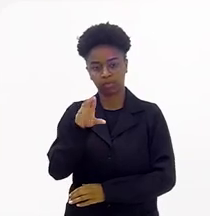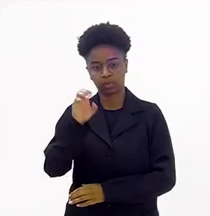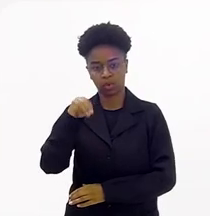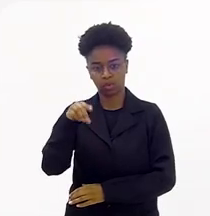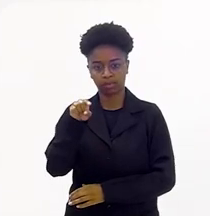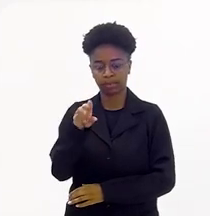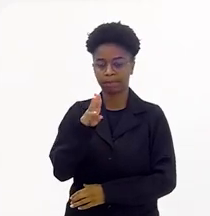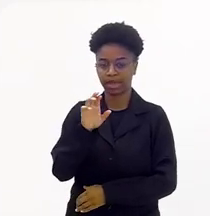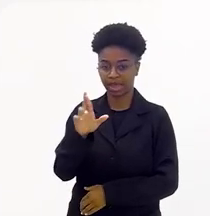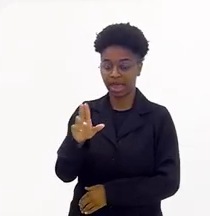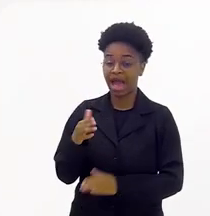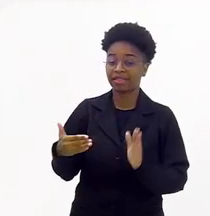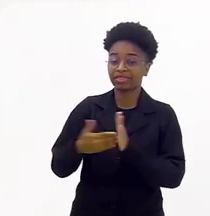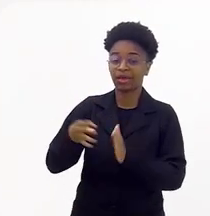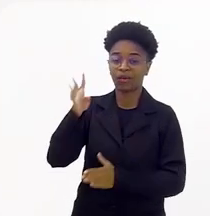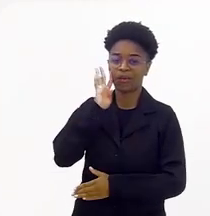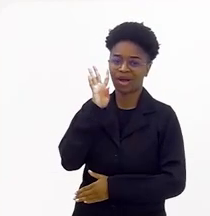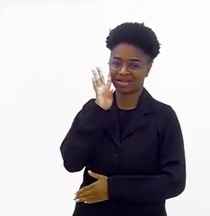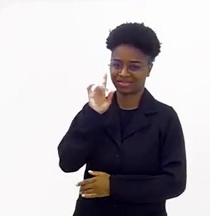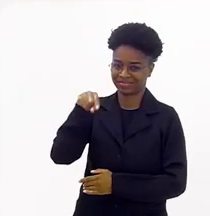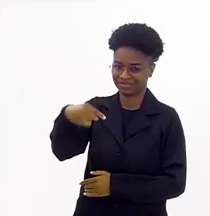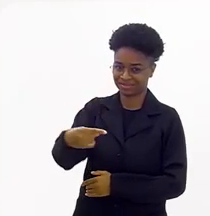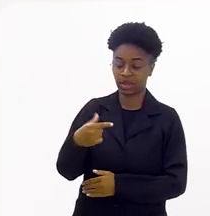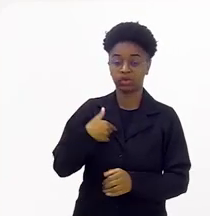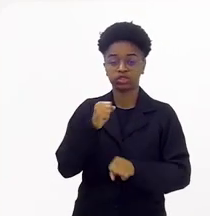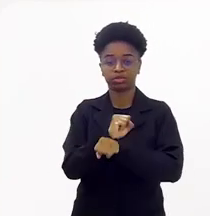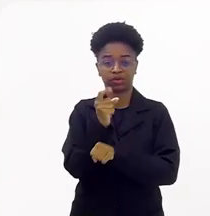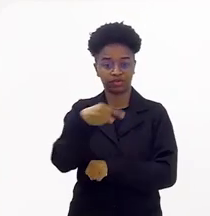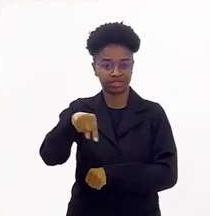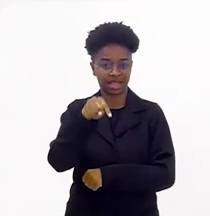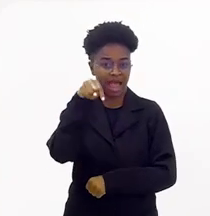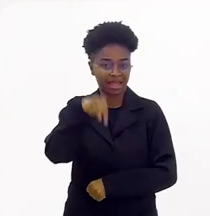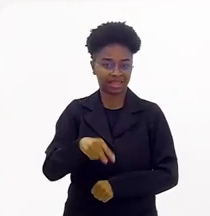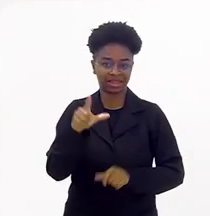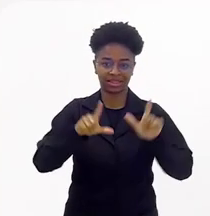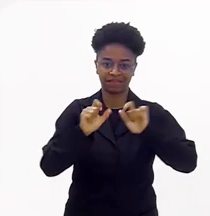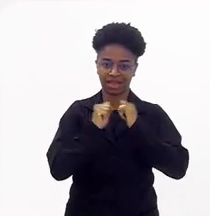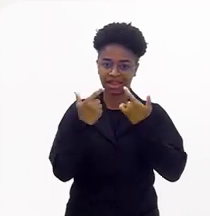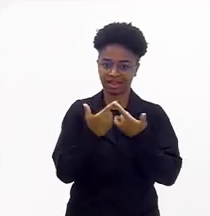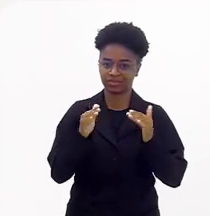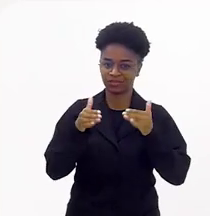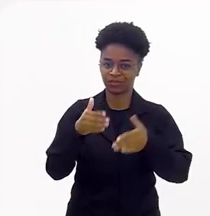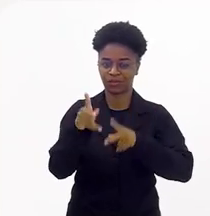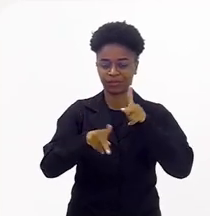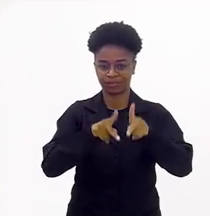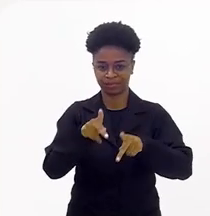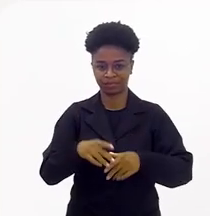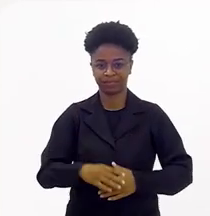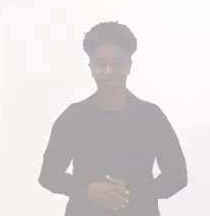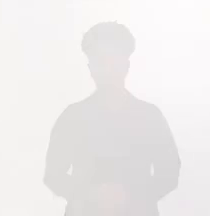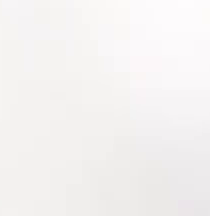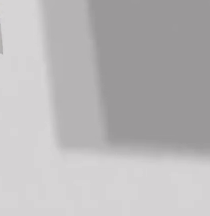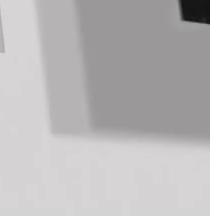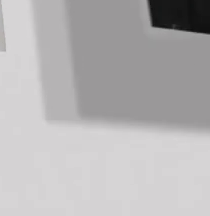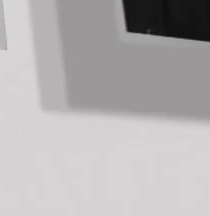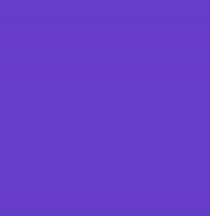seminario@esporreligião.com.br. E até quarta-feira que vem. Estou esperando vocês. Aqui, na TV Alerj, o canal do povo.